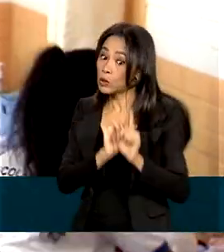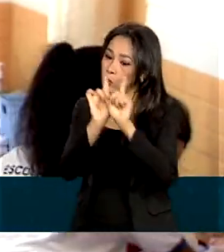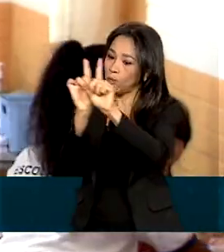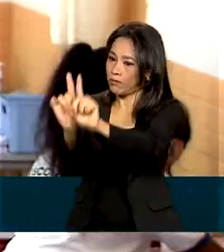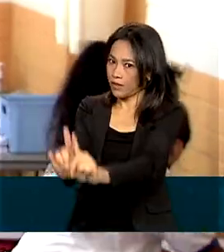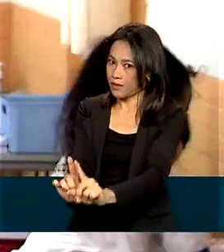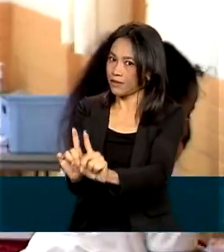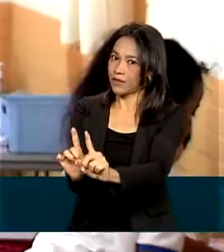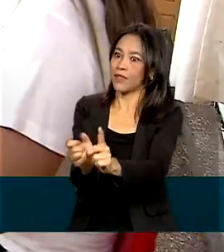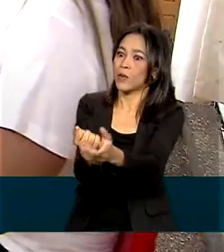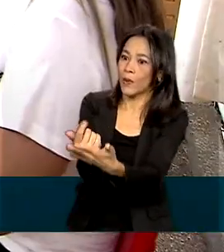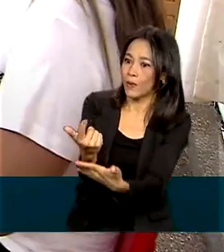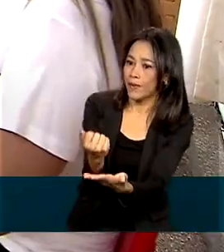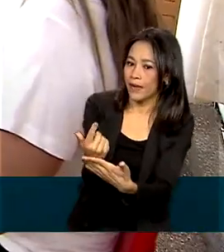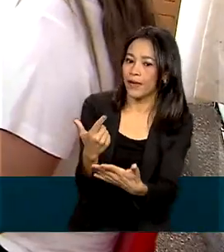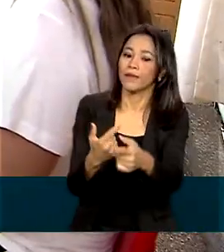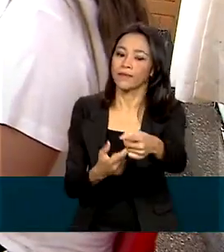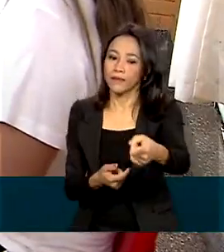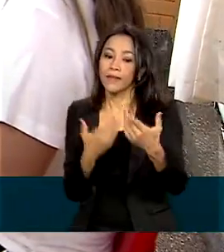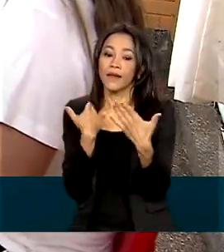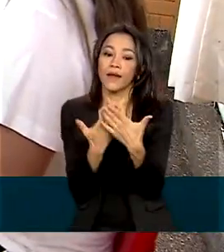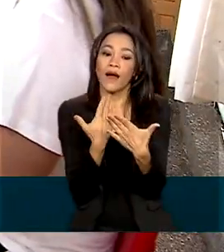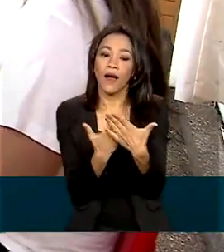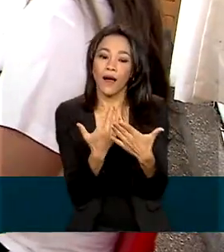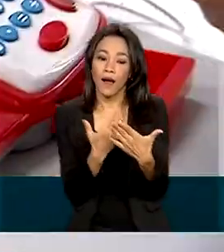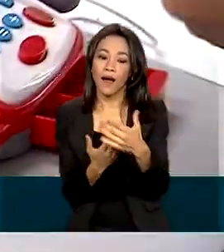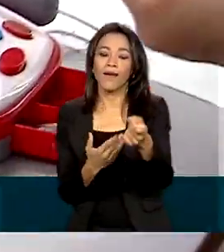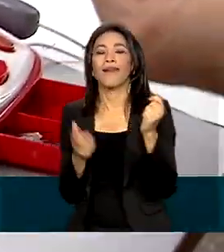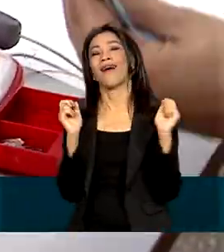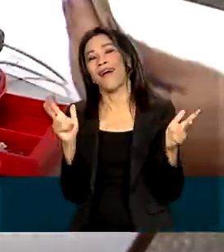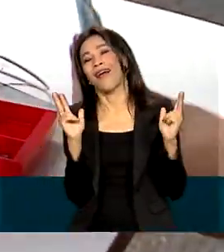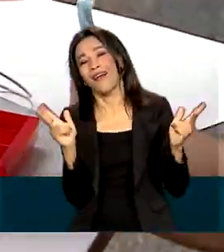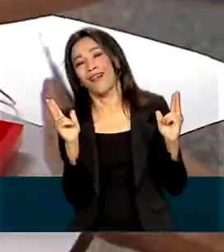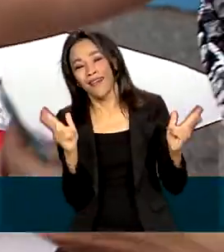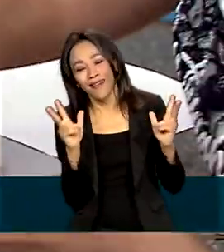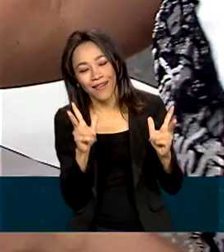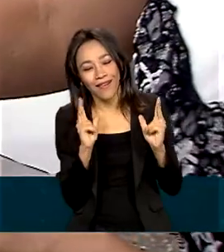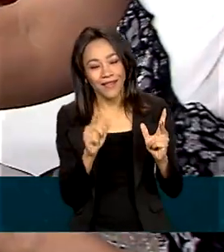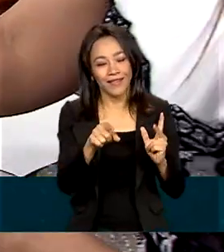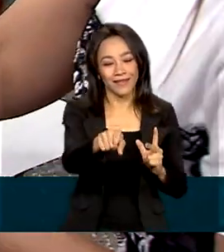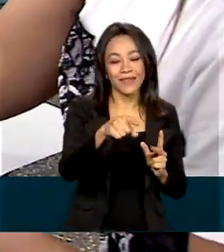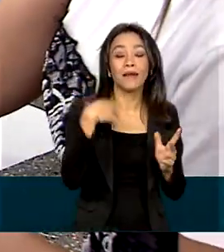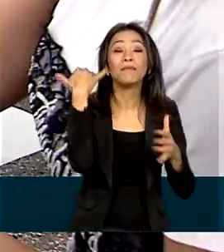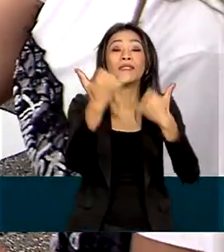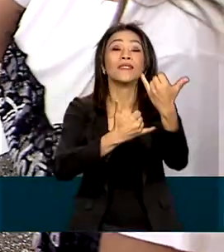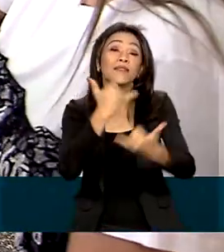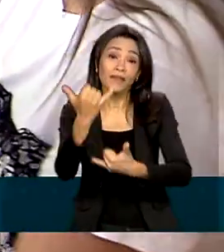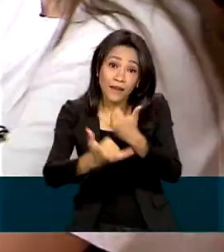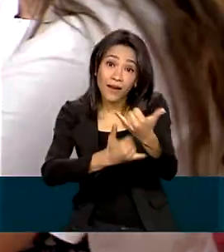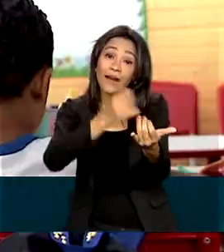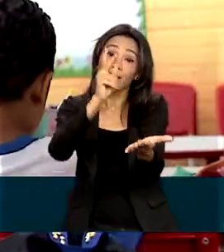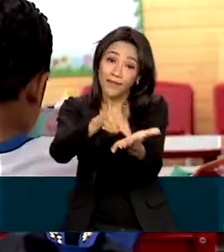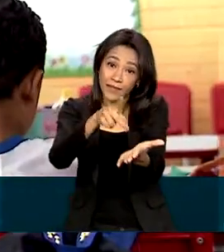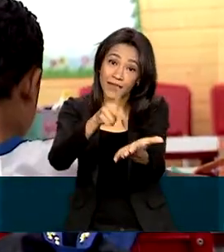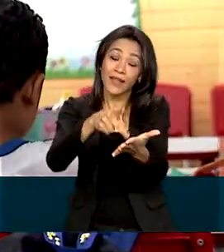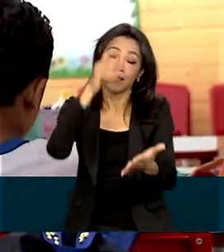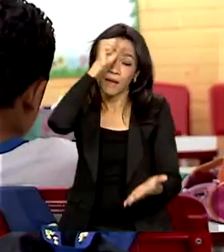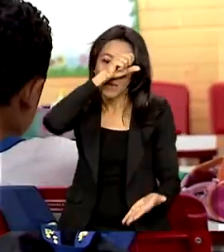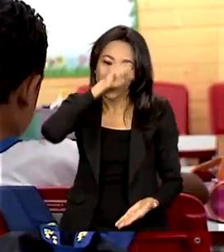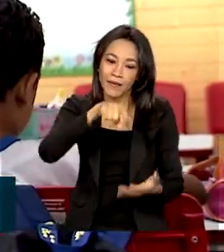vieram fazer as compras. E a aula é uma diversão, é o tal do aprender brincando mesmo. É